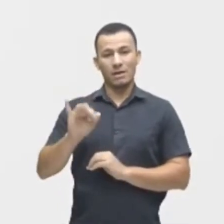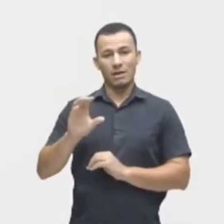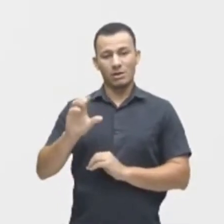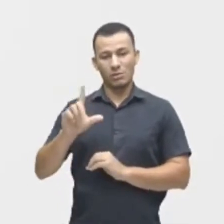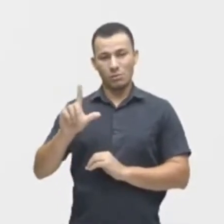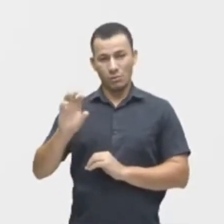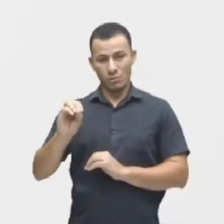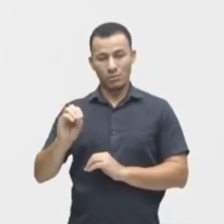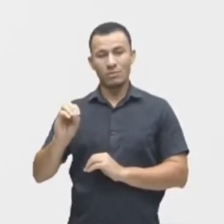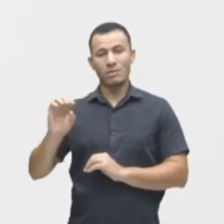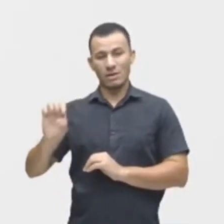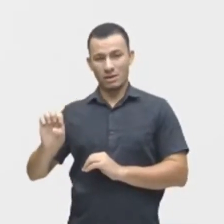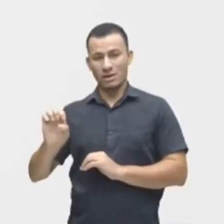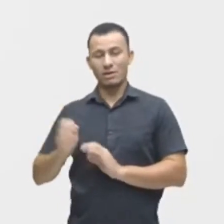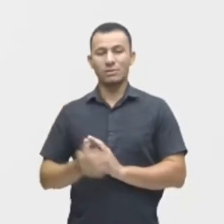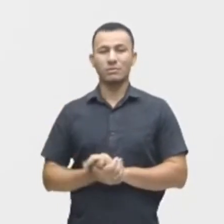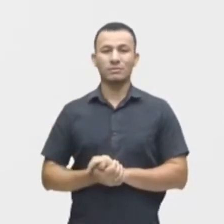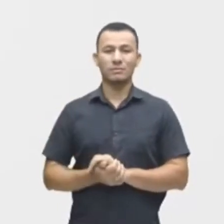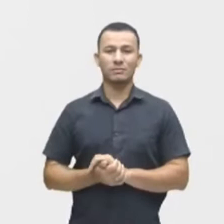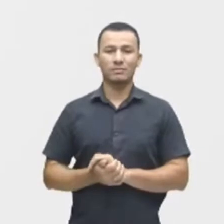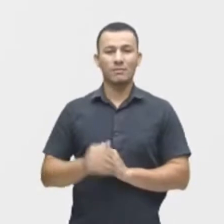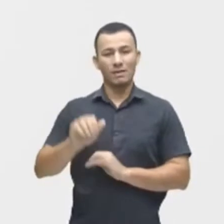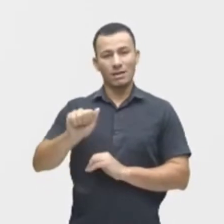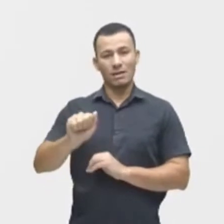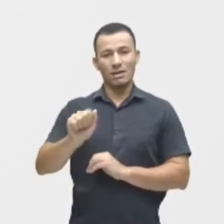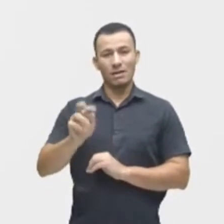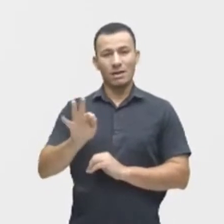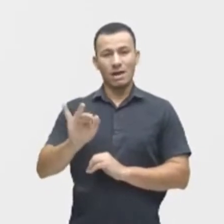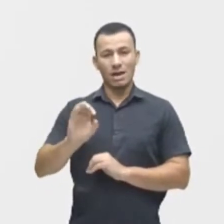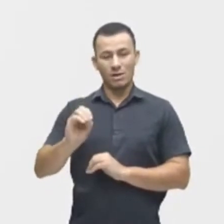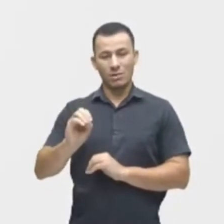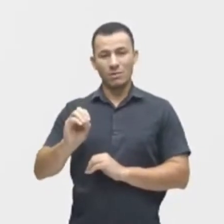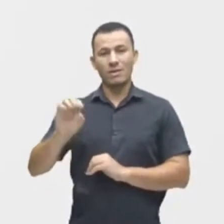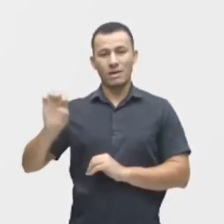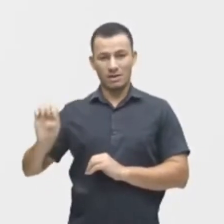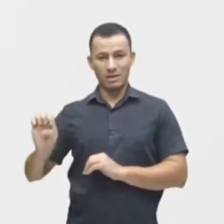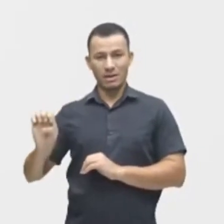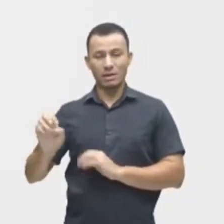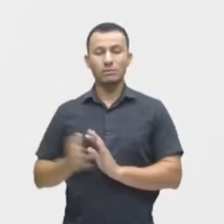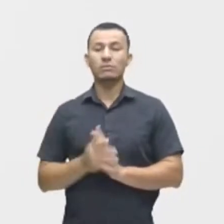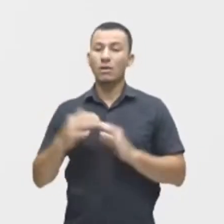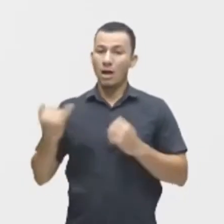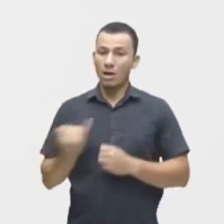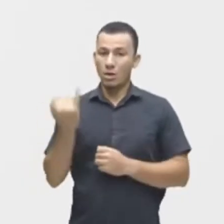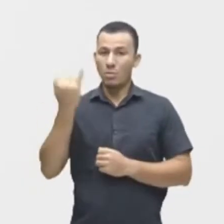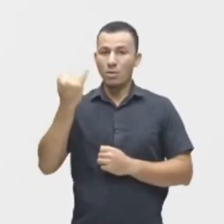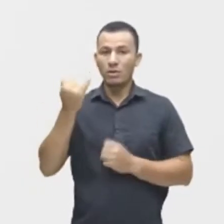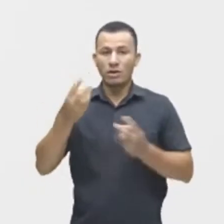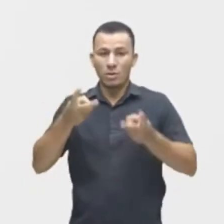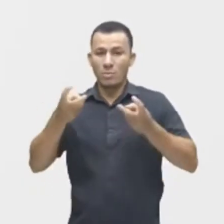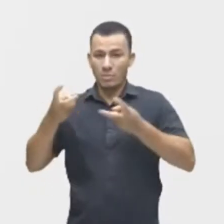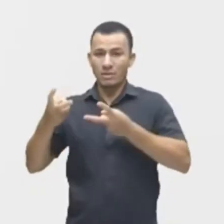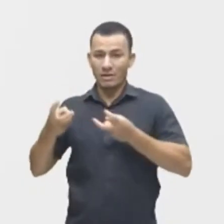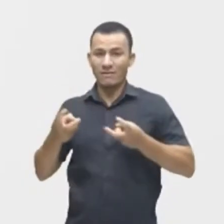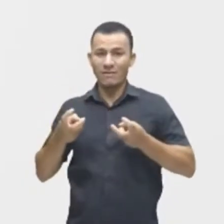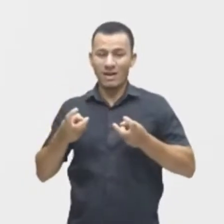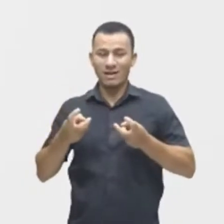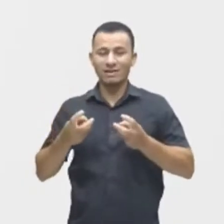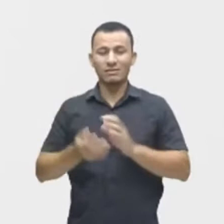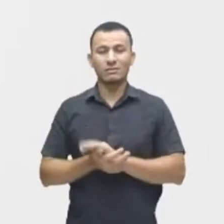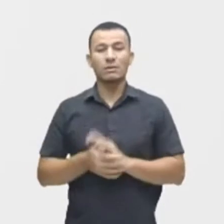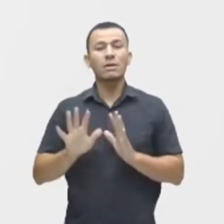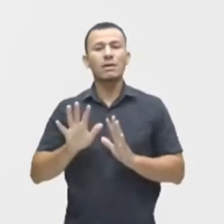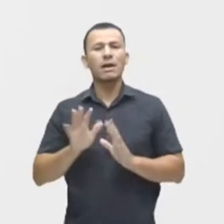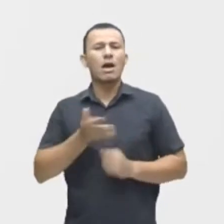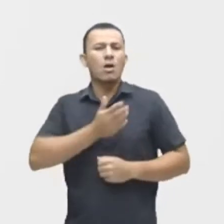hoje, essas 4 cavidades são muito importantes vocês observarem. Tudo bem? E esse coração